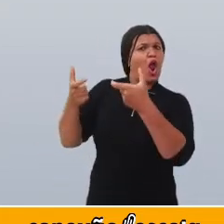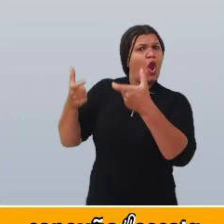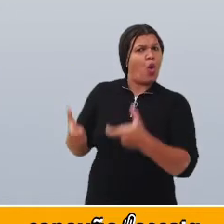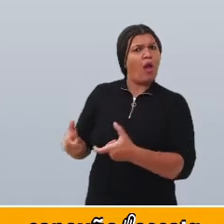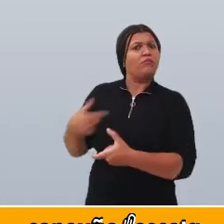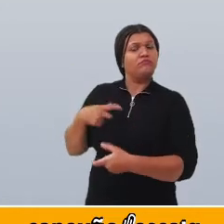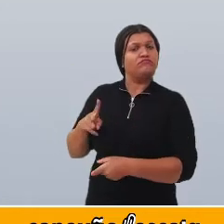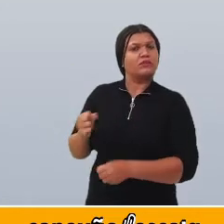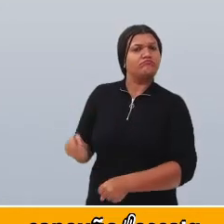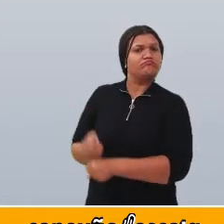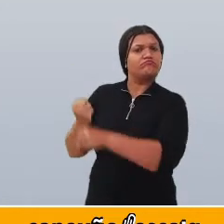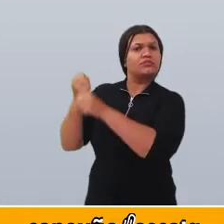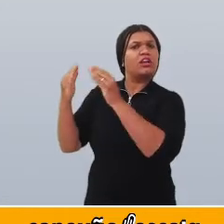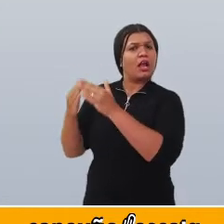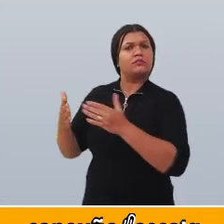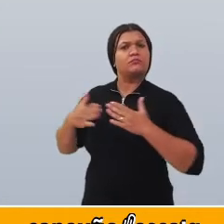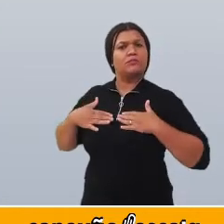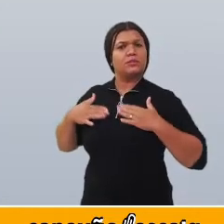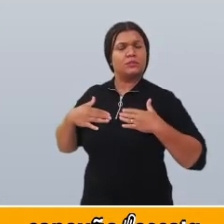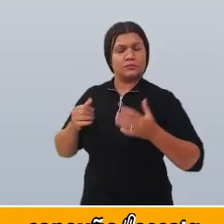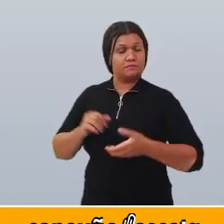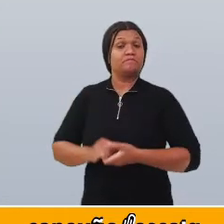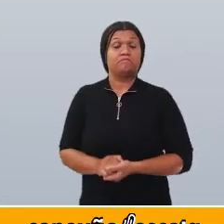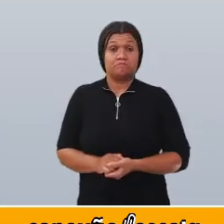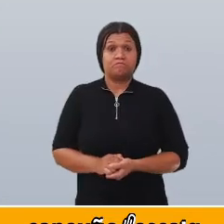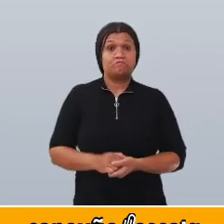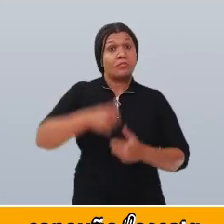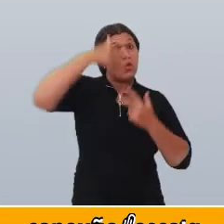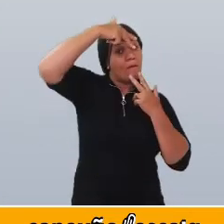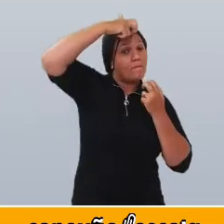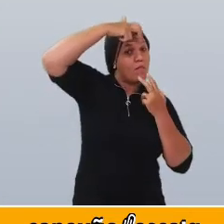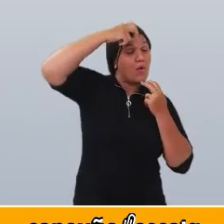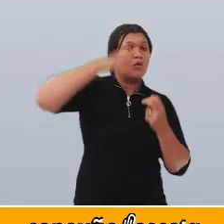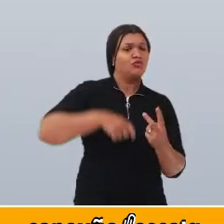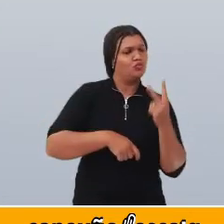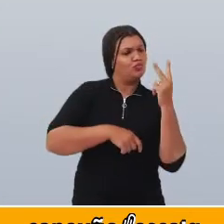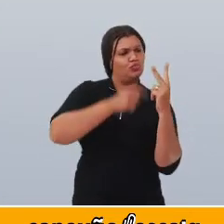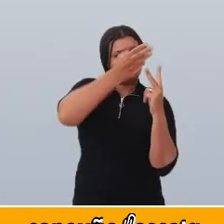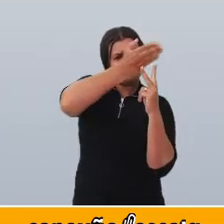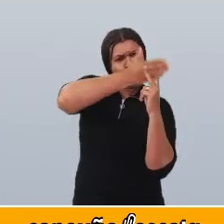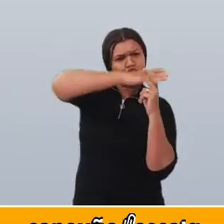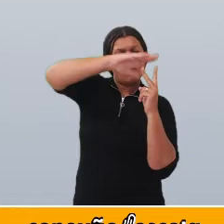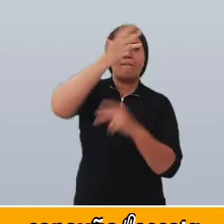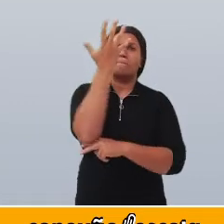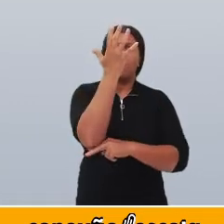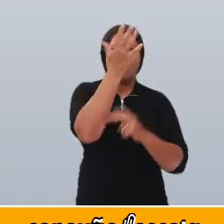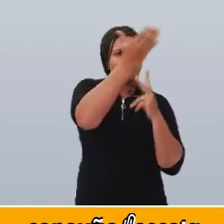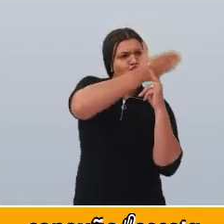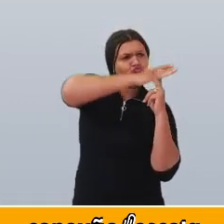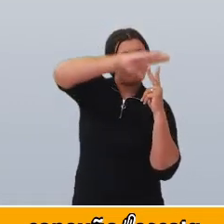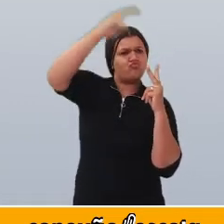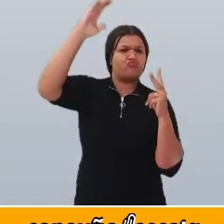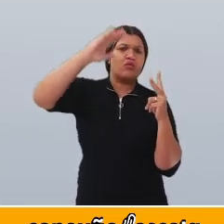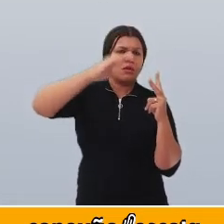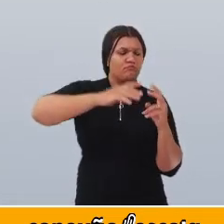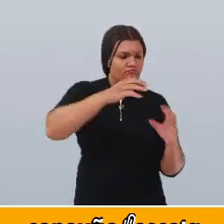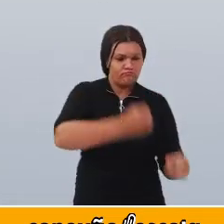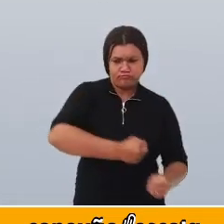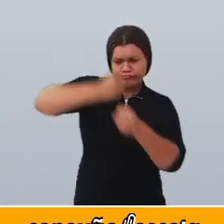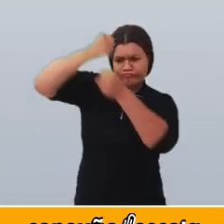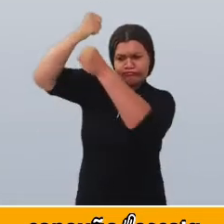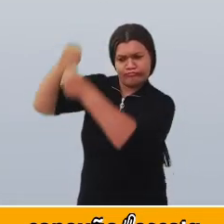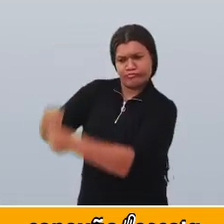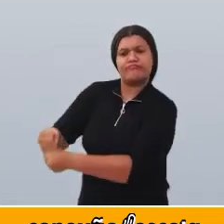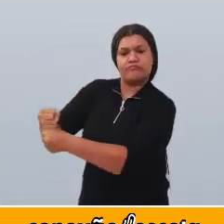minha casa! O bode cortou logo uma forquilha e enficou naquele lugar, e foi-se